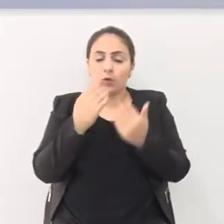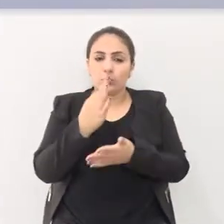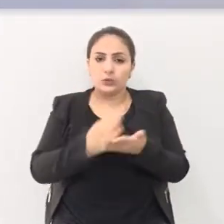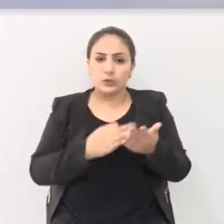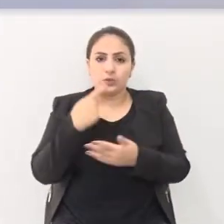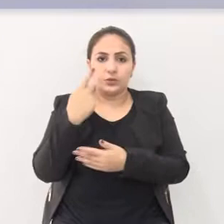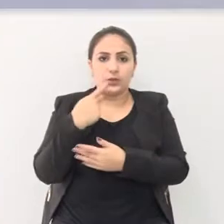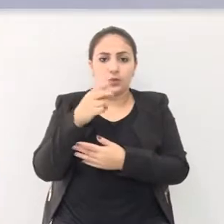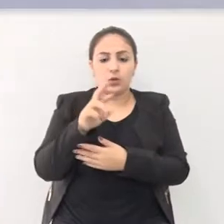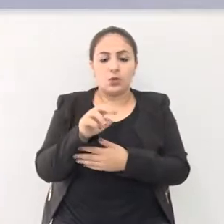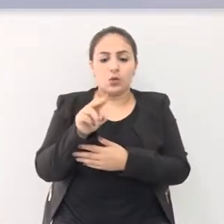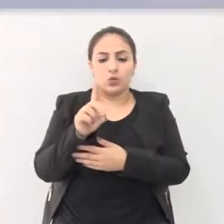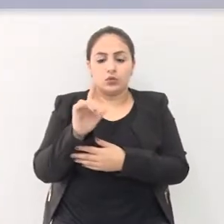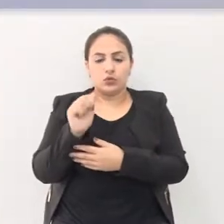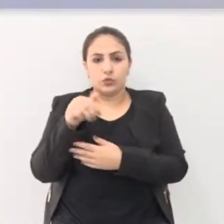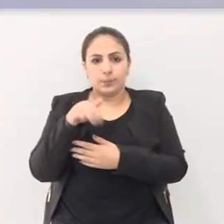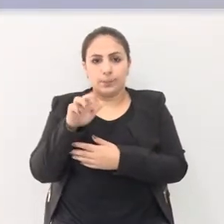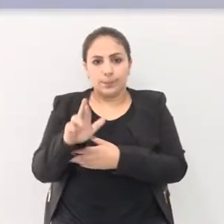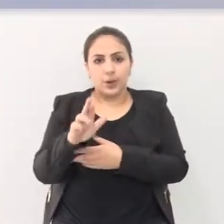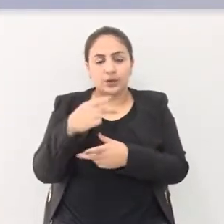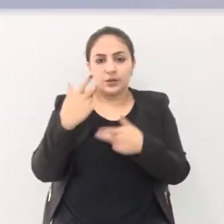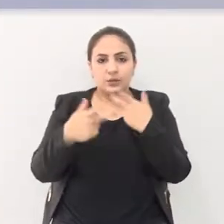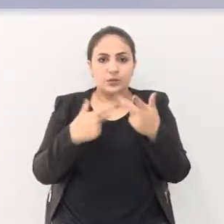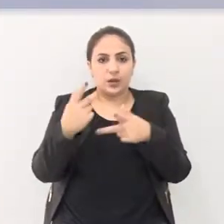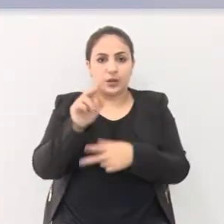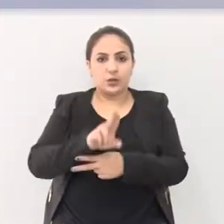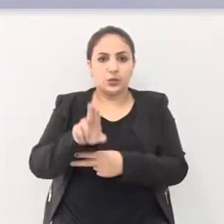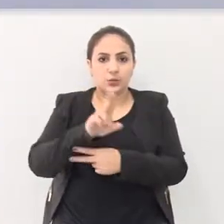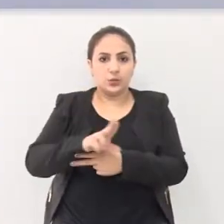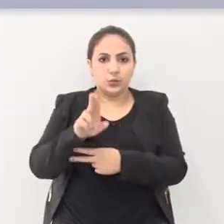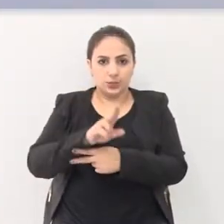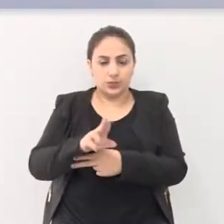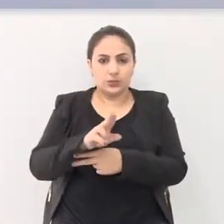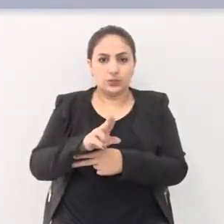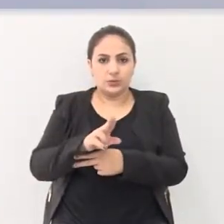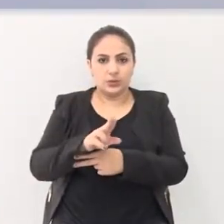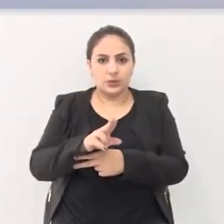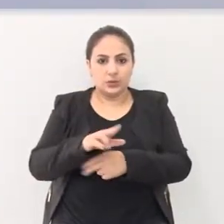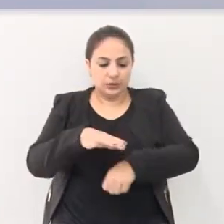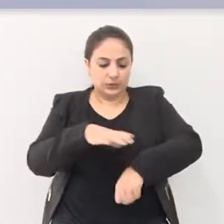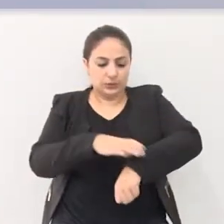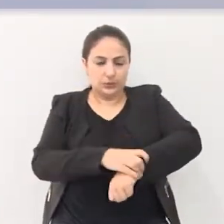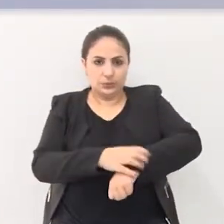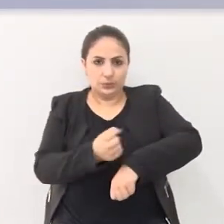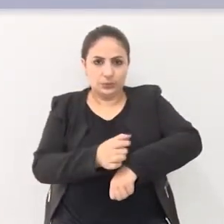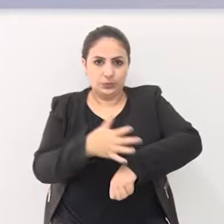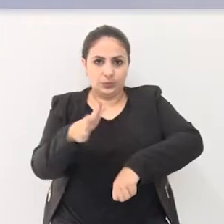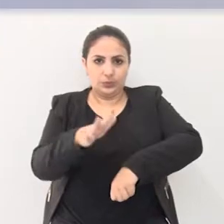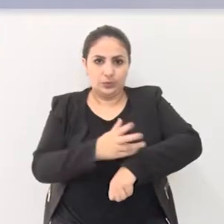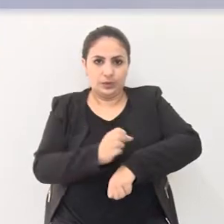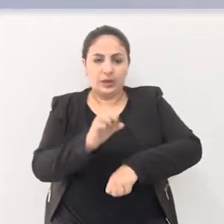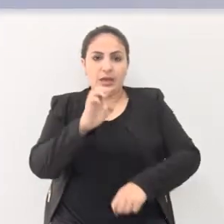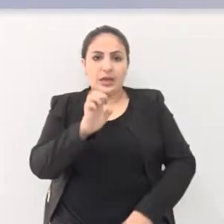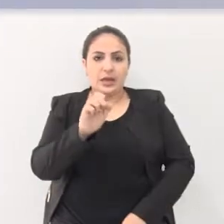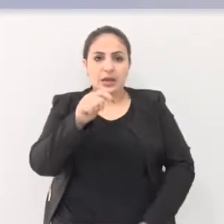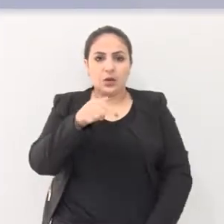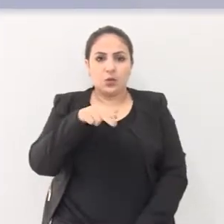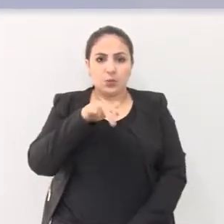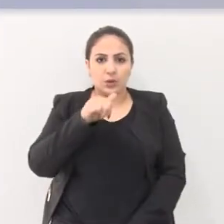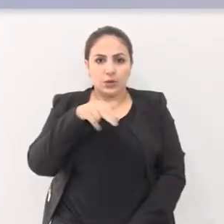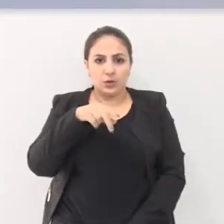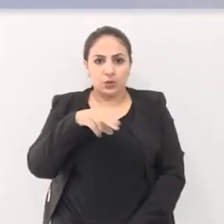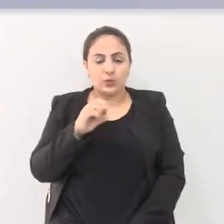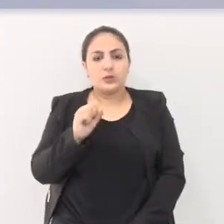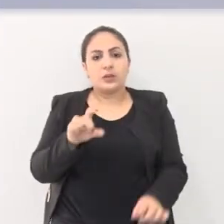o texto do vereador Rudimar dos Santos, que determina o uso de caneleiras refletivas em equinos, e a moção do